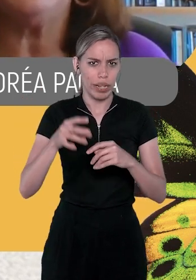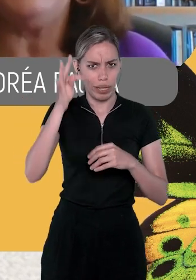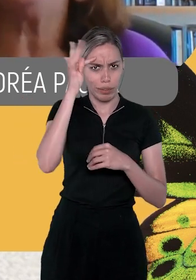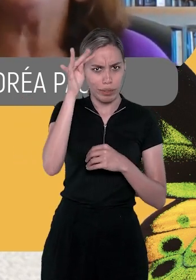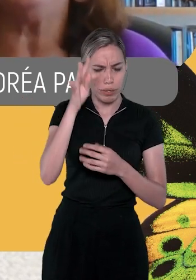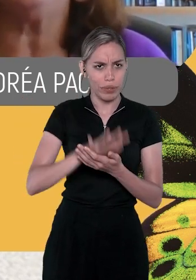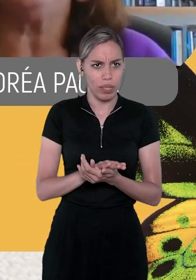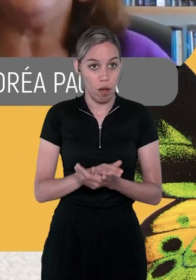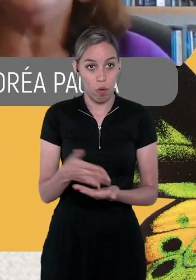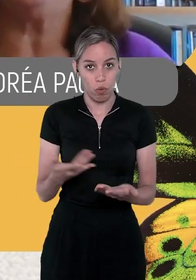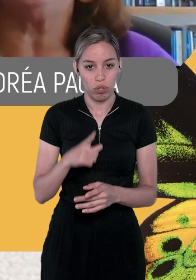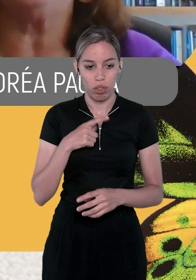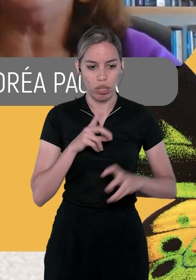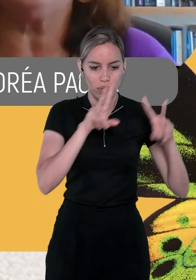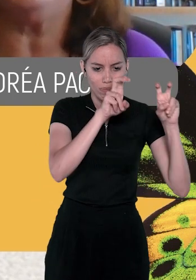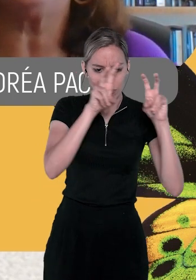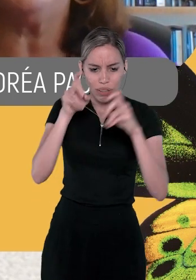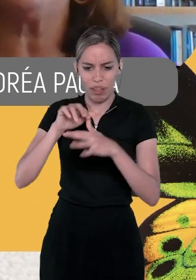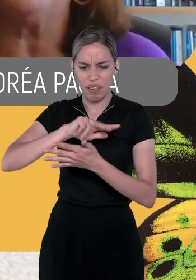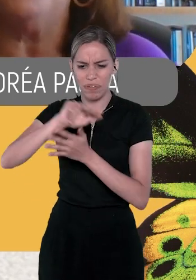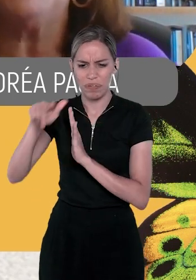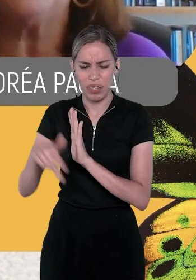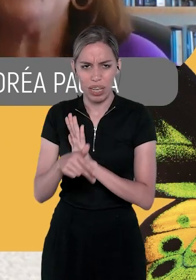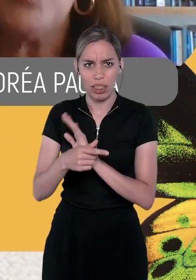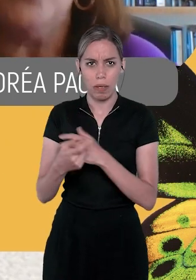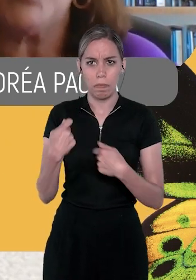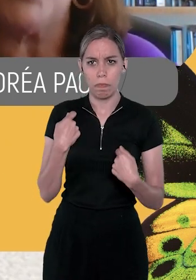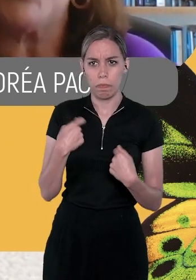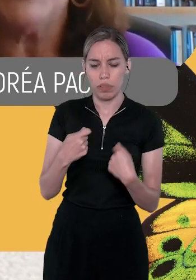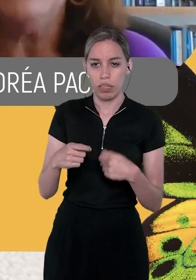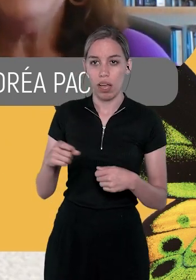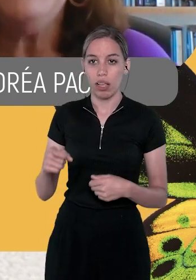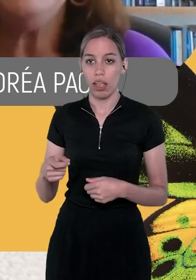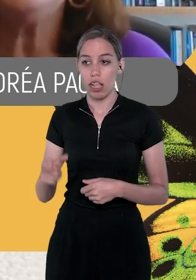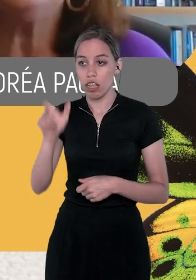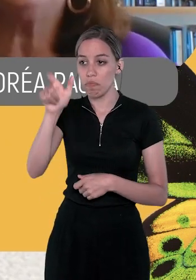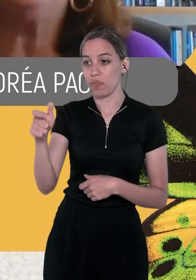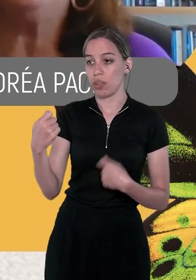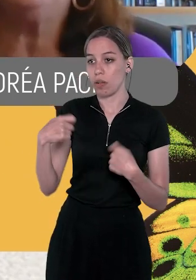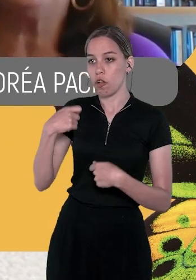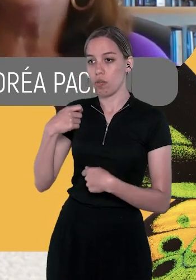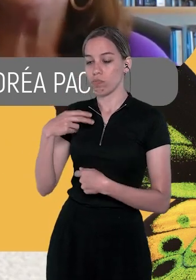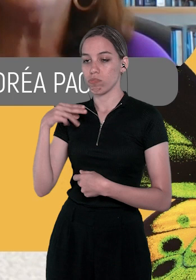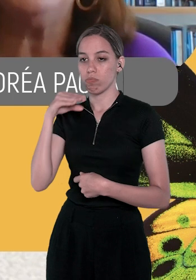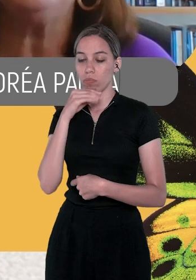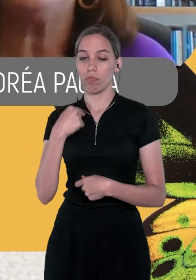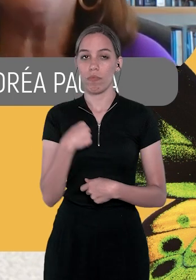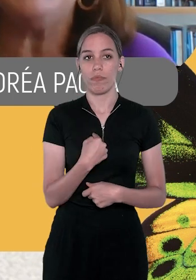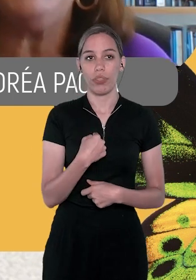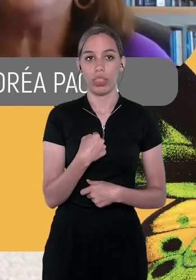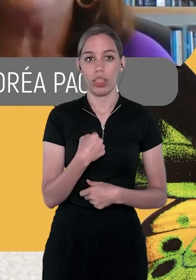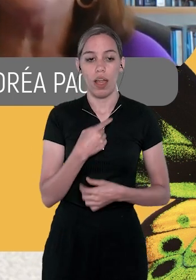diversidade, da necessidade de reconhecimento do outro, discursos. E esse tipo de discurso não